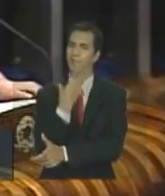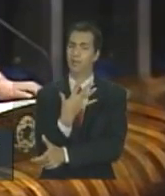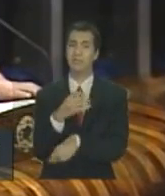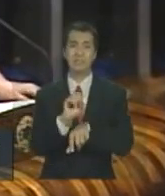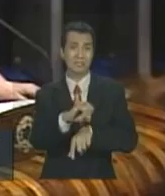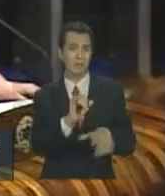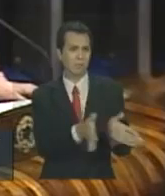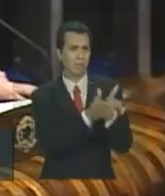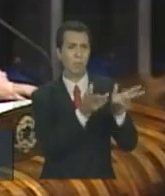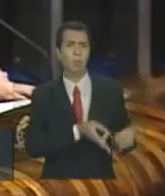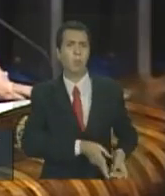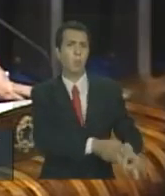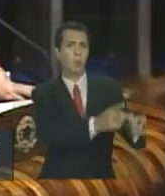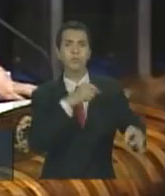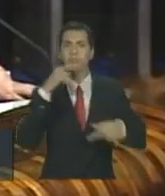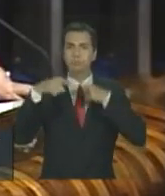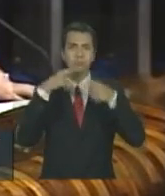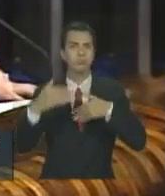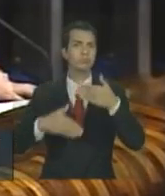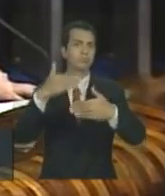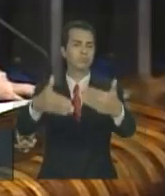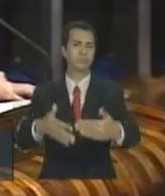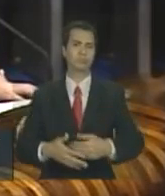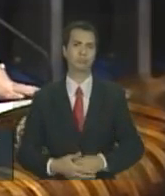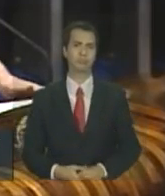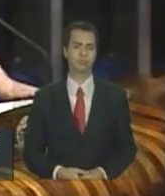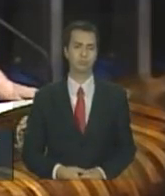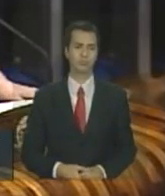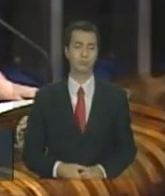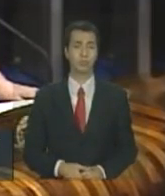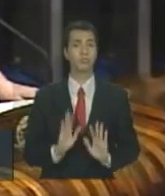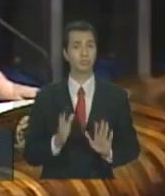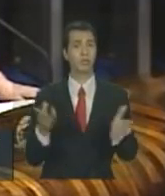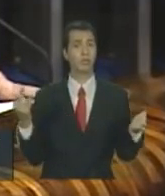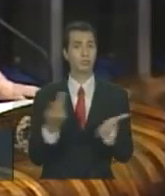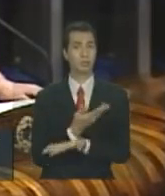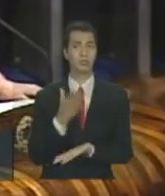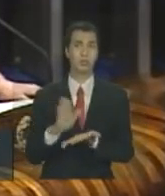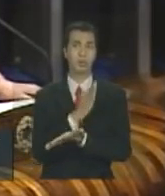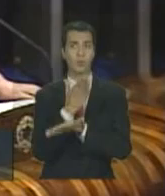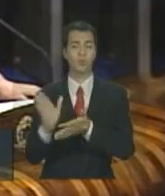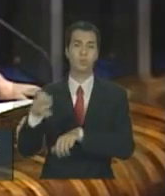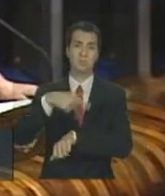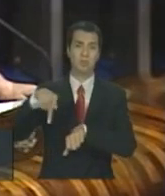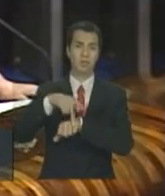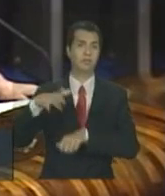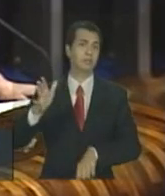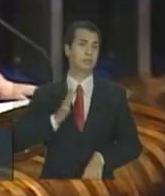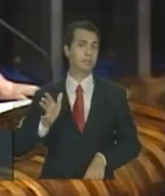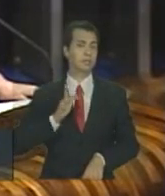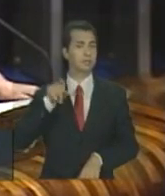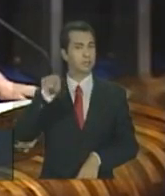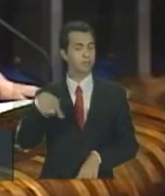da pobreza, como vem acontecendo, infelizmente, nos países desenvolvidos.